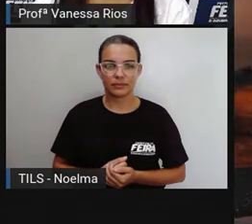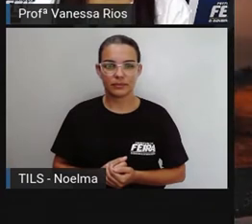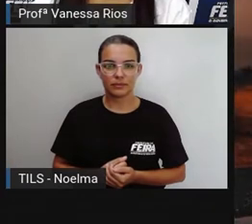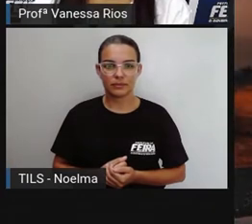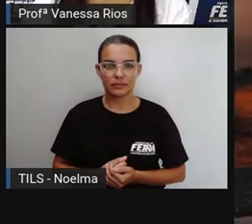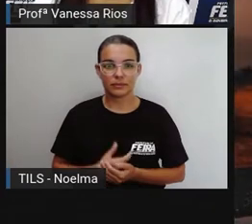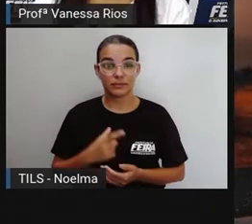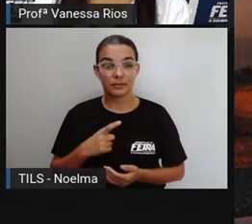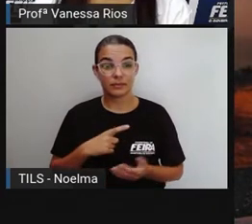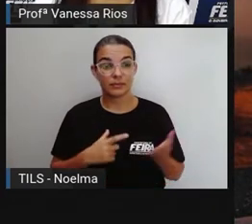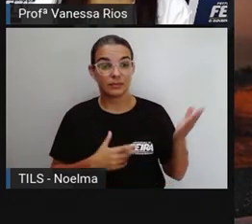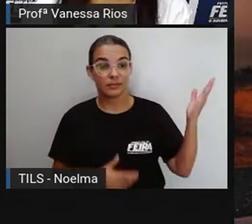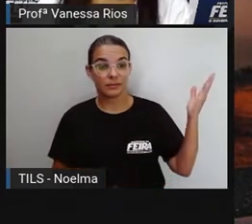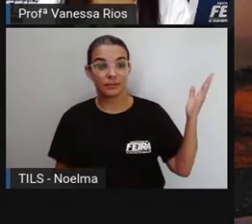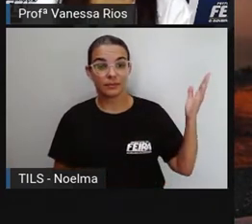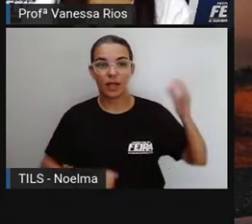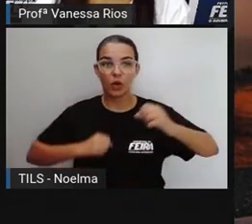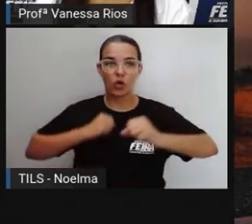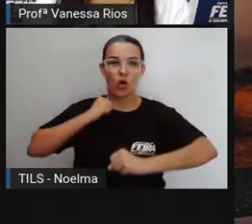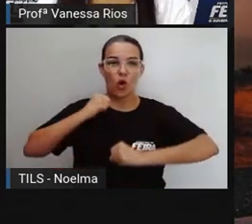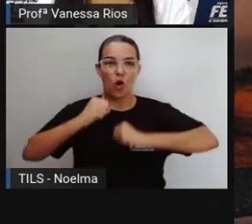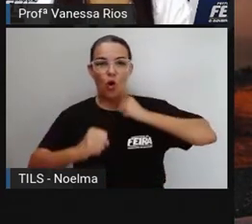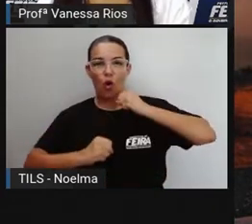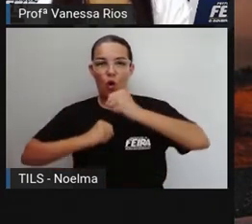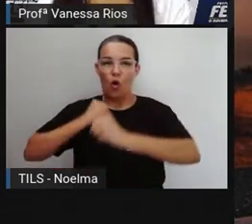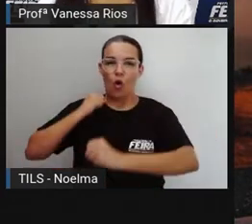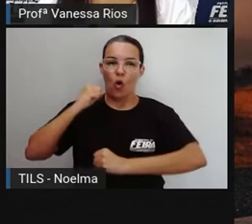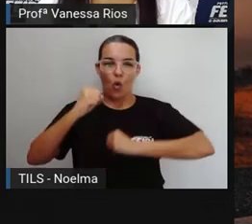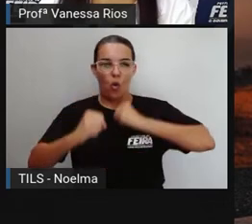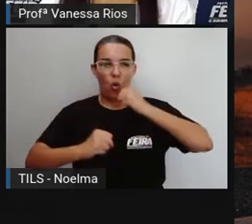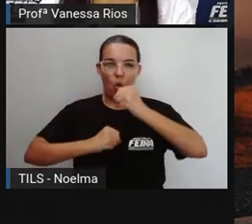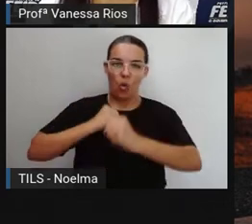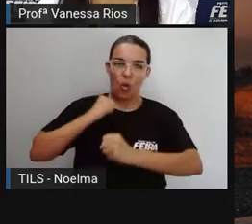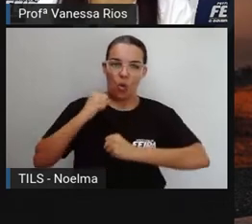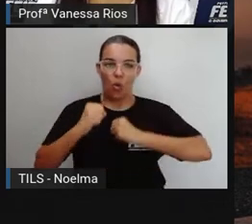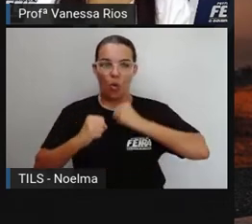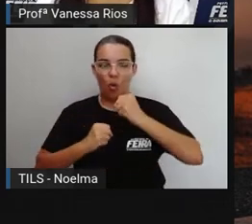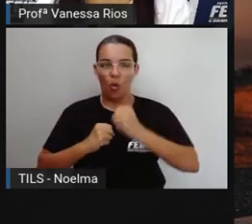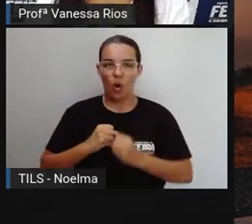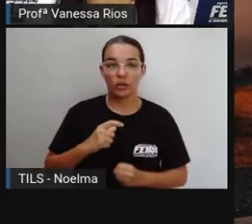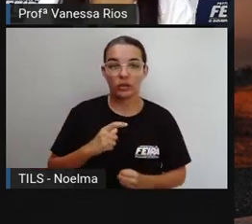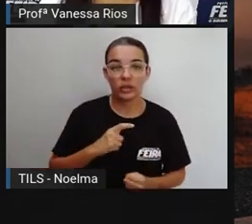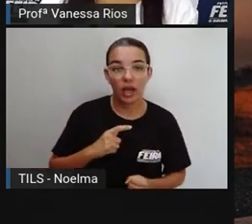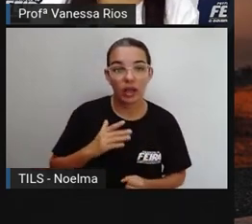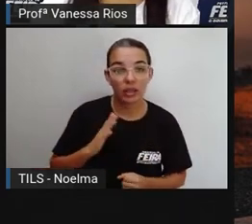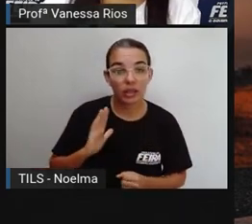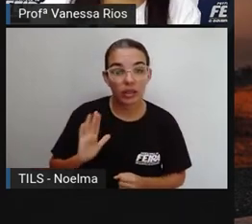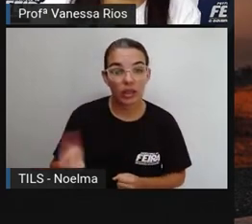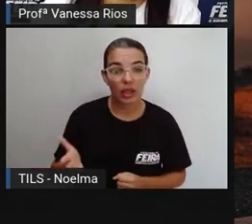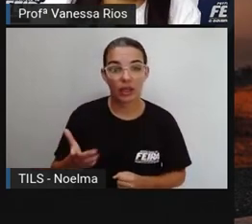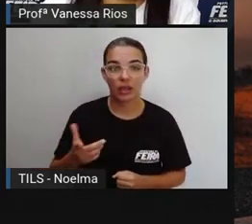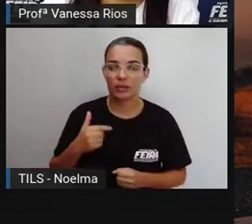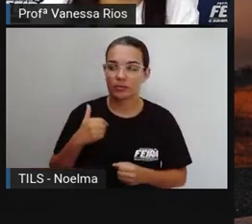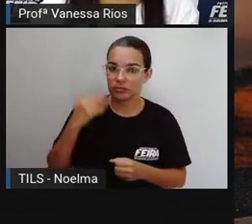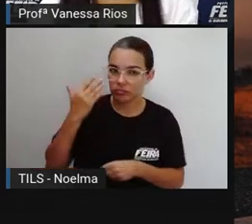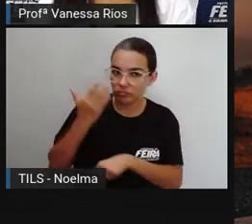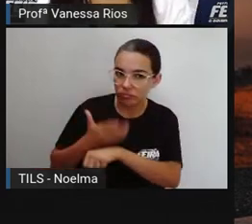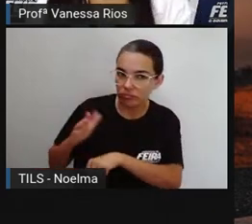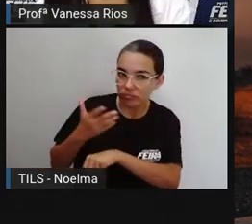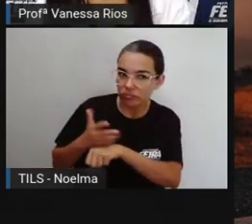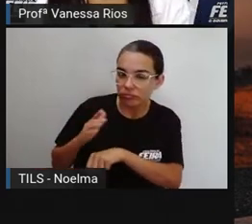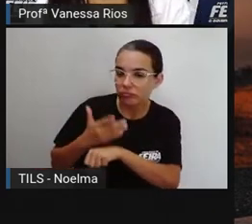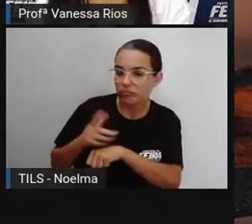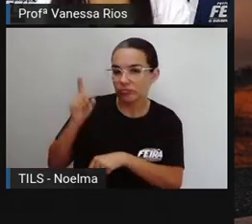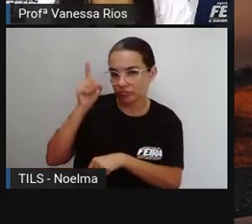Aí tem também a corrida. Os adeptos da corrida já são aqueles que já têm aí uma prática mais constante de